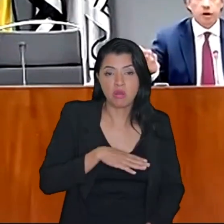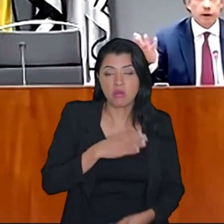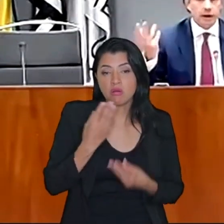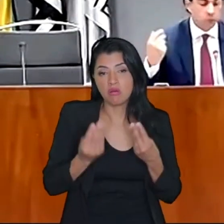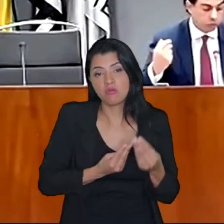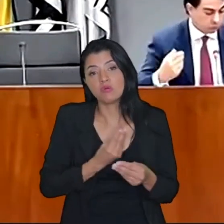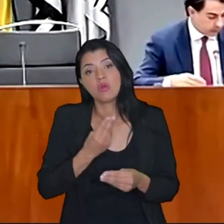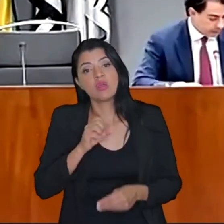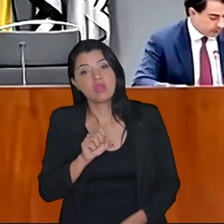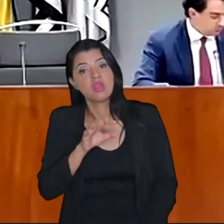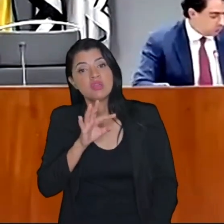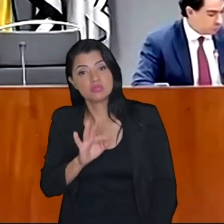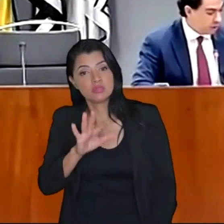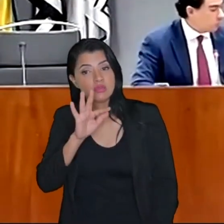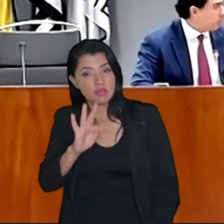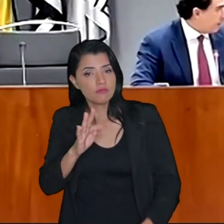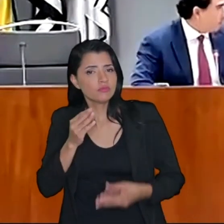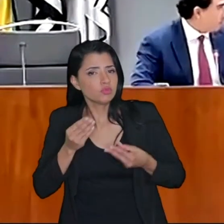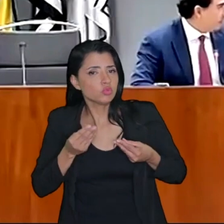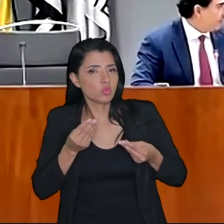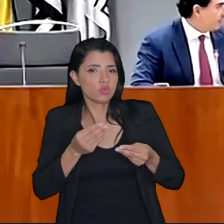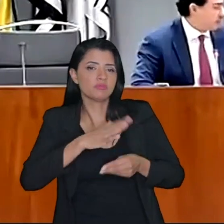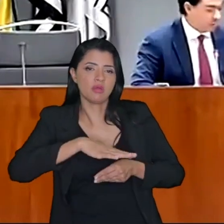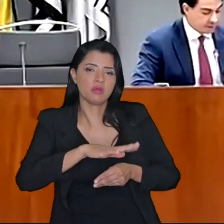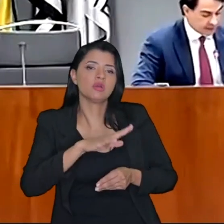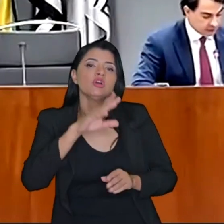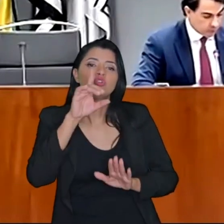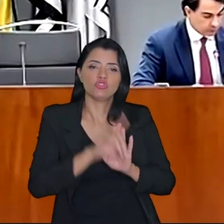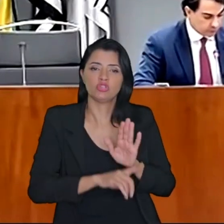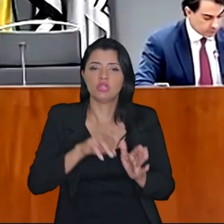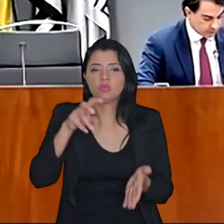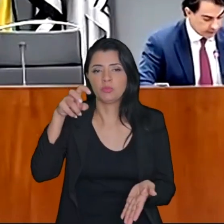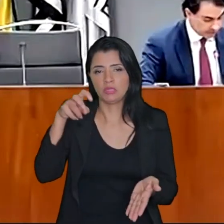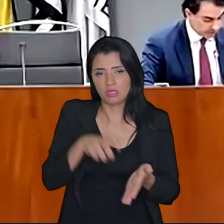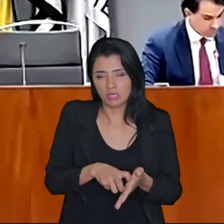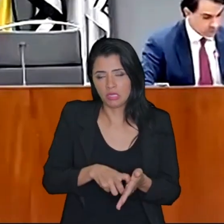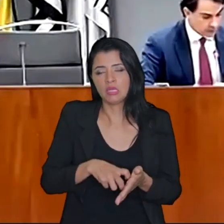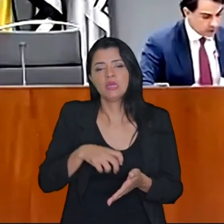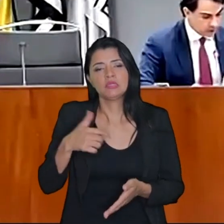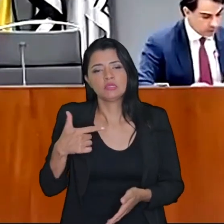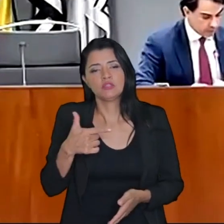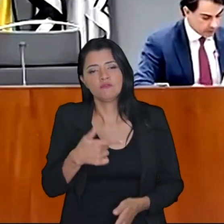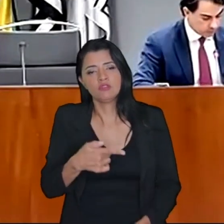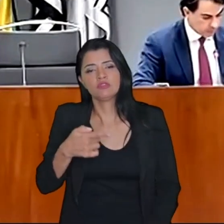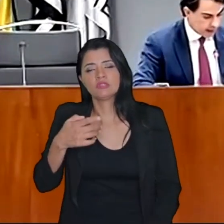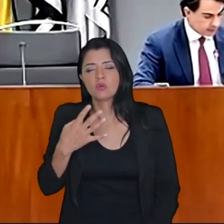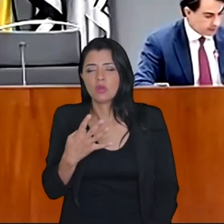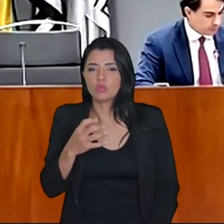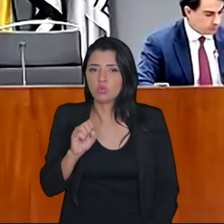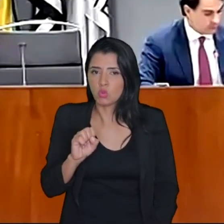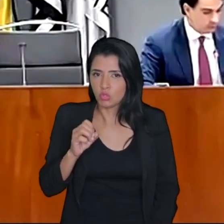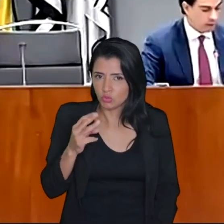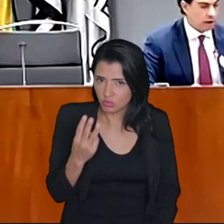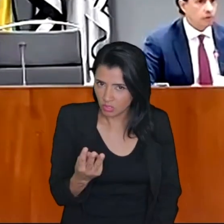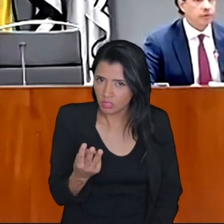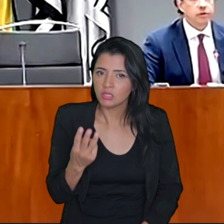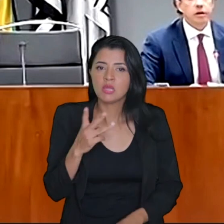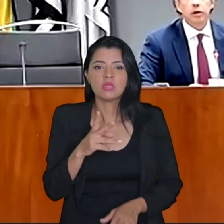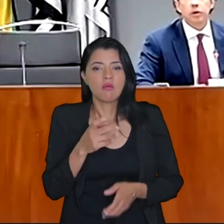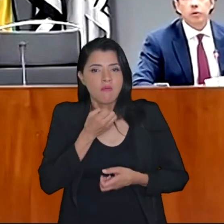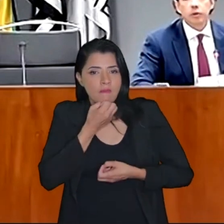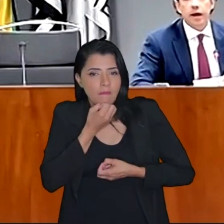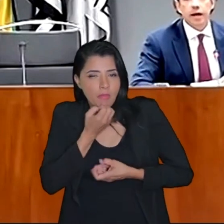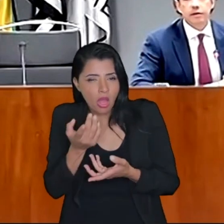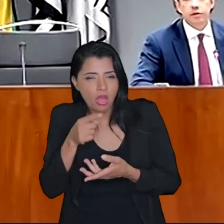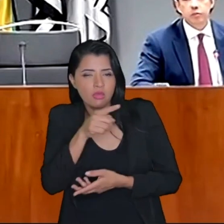Tribunal Federal acabou trazendo para o direito penal no 127.483, que a colaboração premiada tem, portanto,